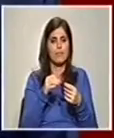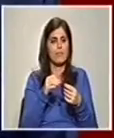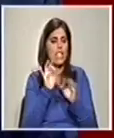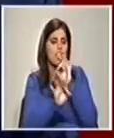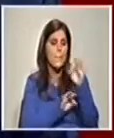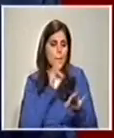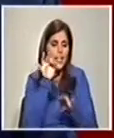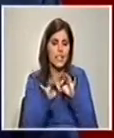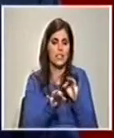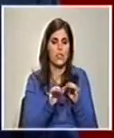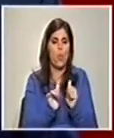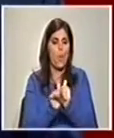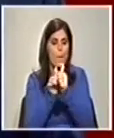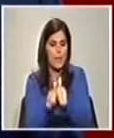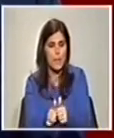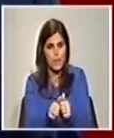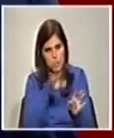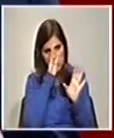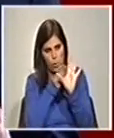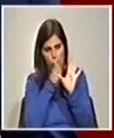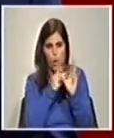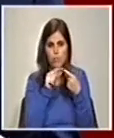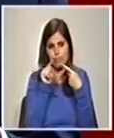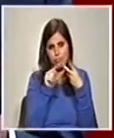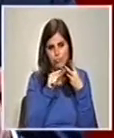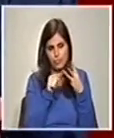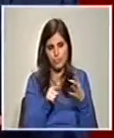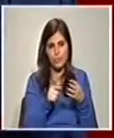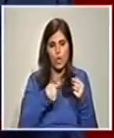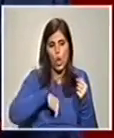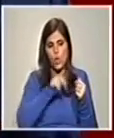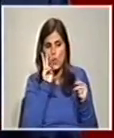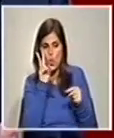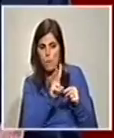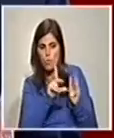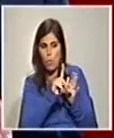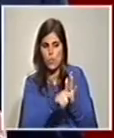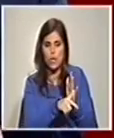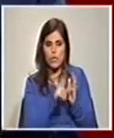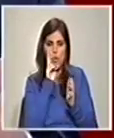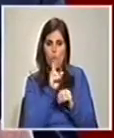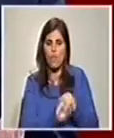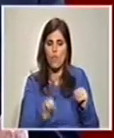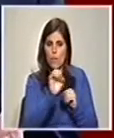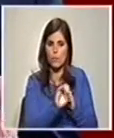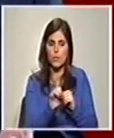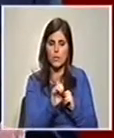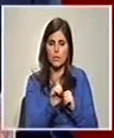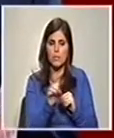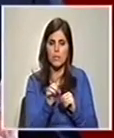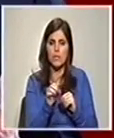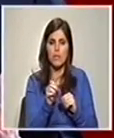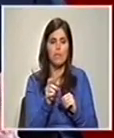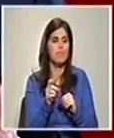e com o acompanhamento de natureza psicológica, etc. Portanto, nós olhamos para esses projetos e não vemos propriamente uma iniciativa de